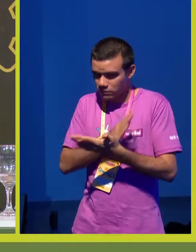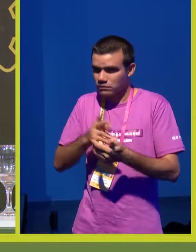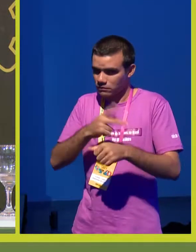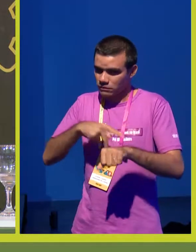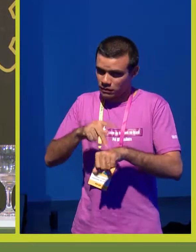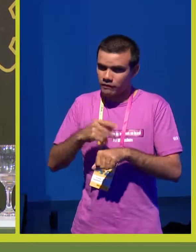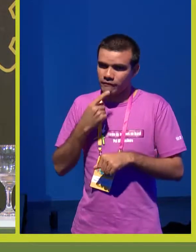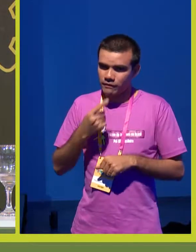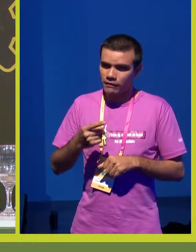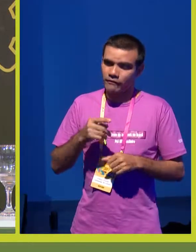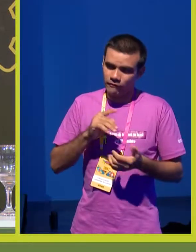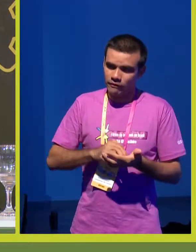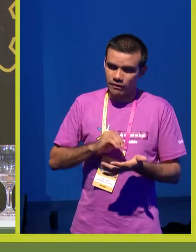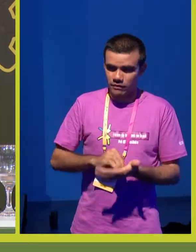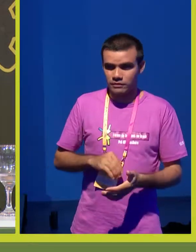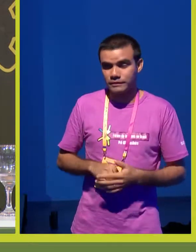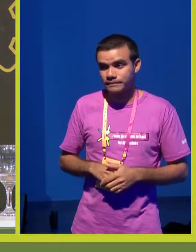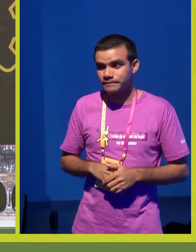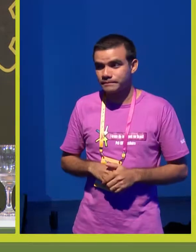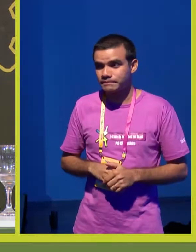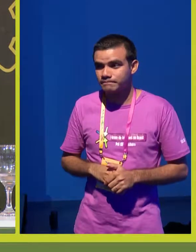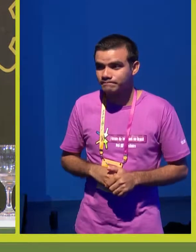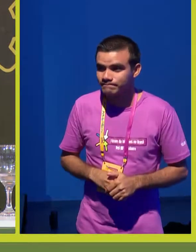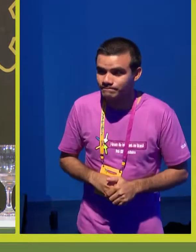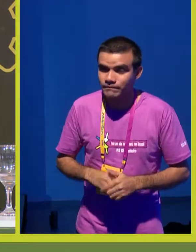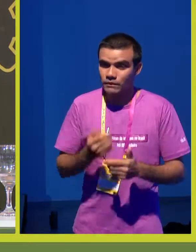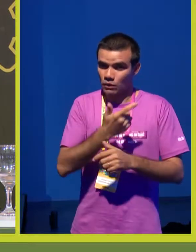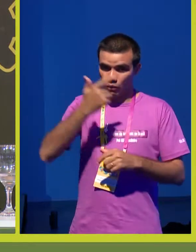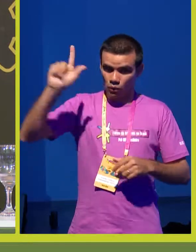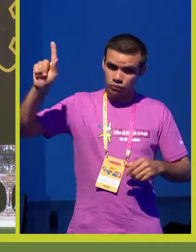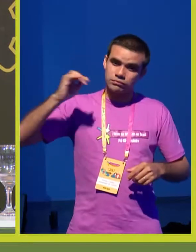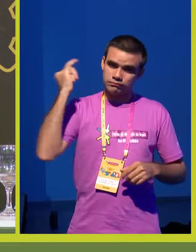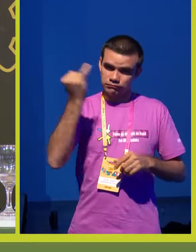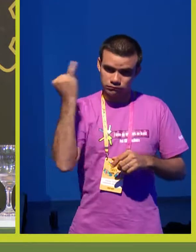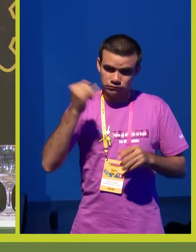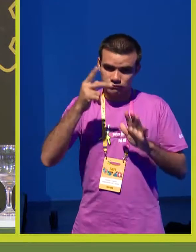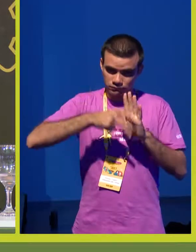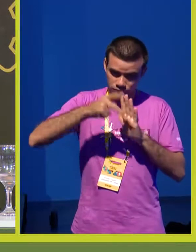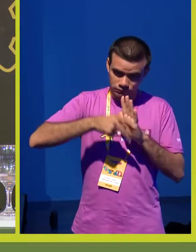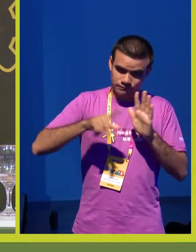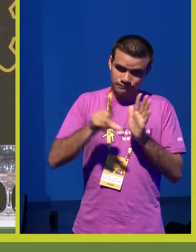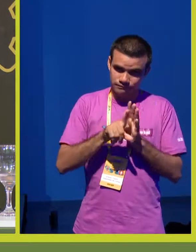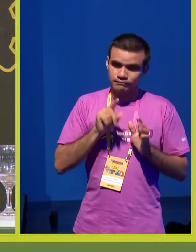ela está em andamento. Um outro ponto que a gente vê nos projetos de lei